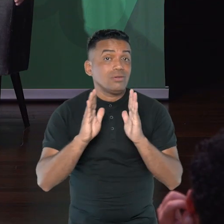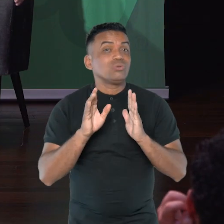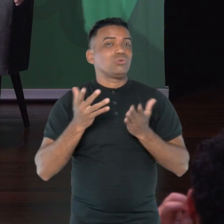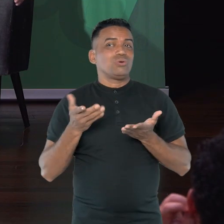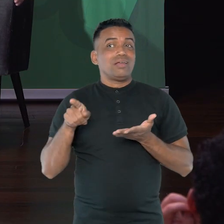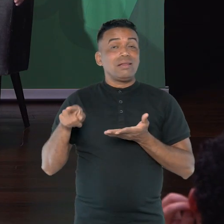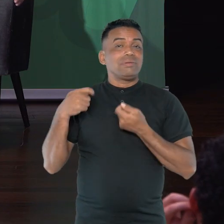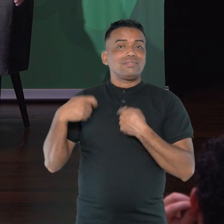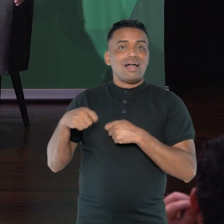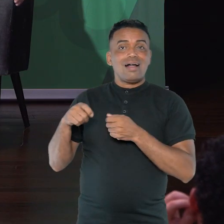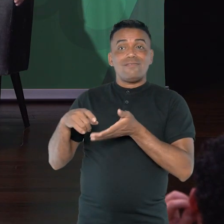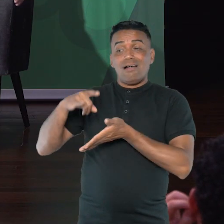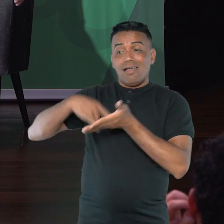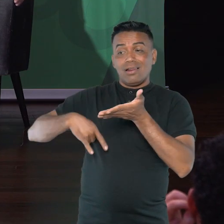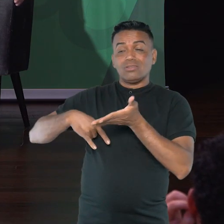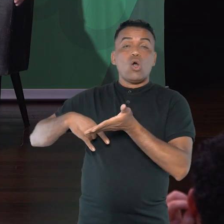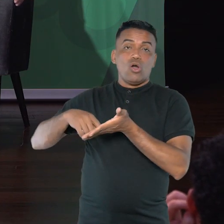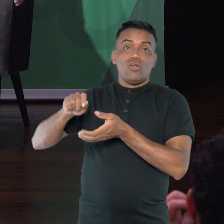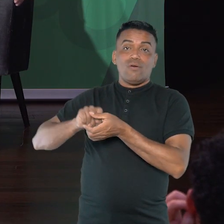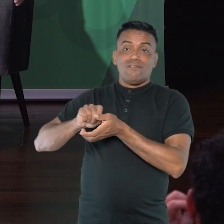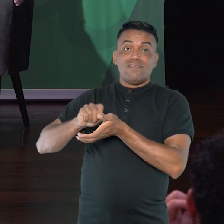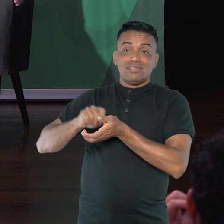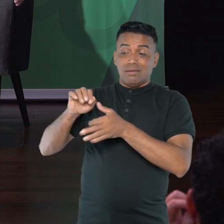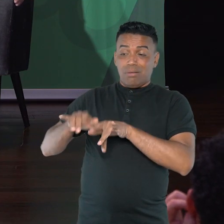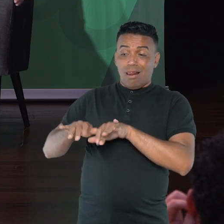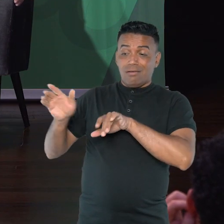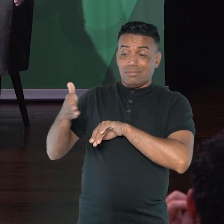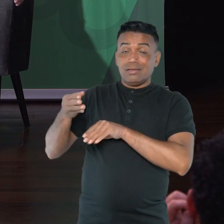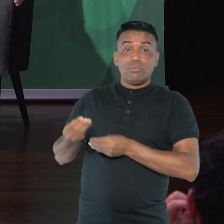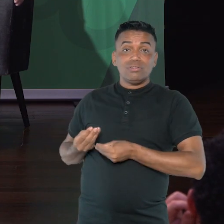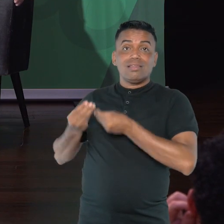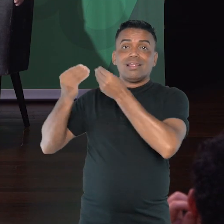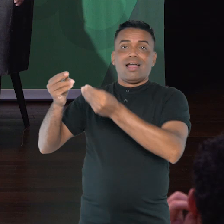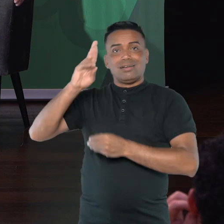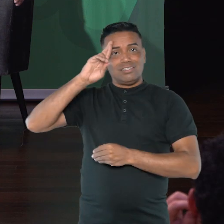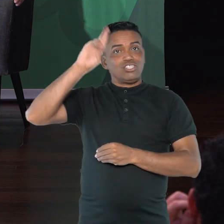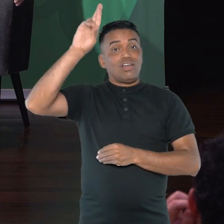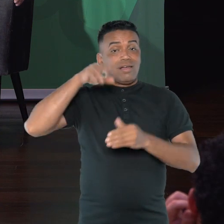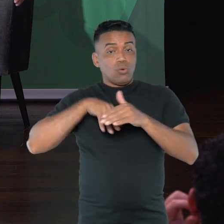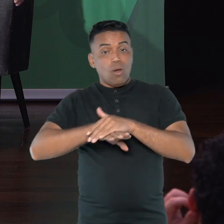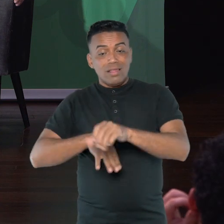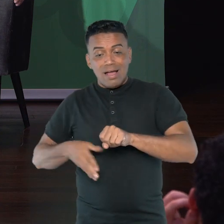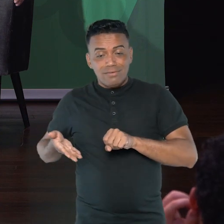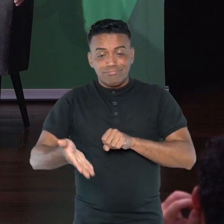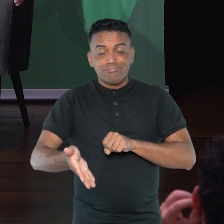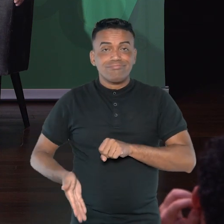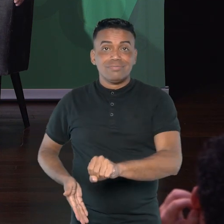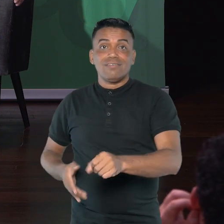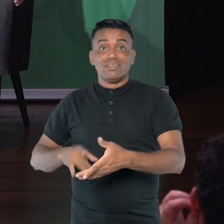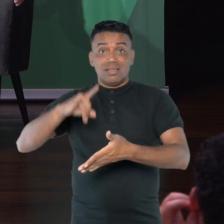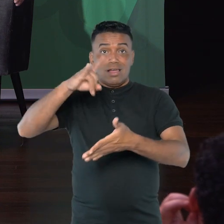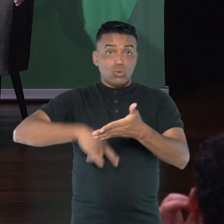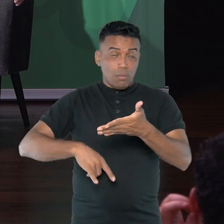tinha que fazer esses relatórios e depois entregar para a editora, e aí ficava guardado ele fazia um